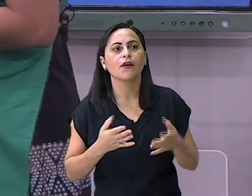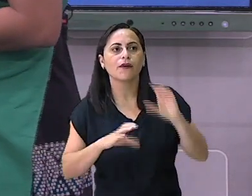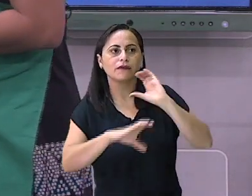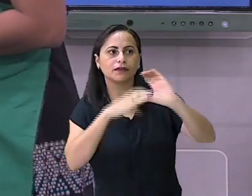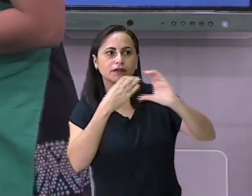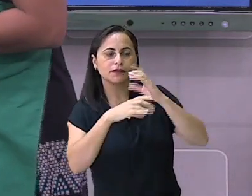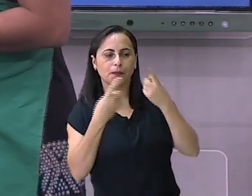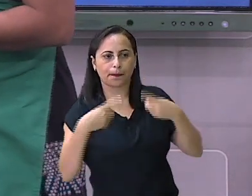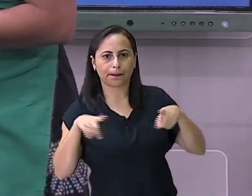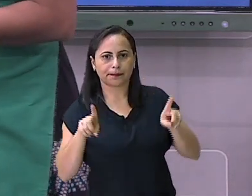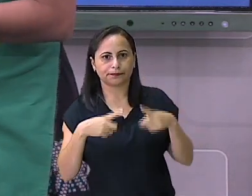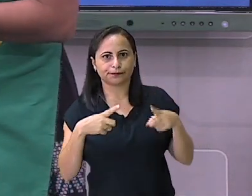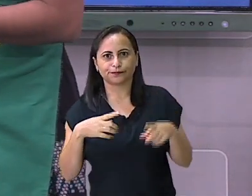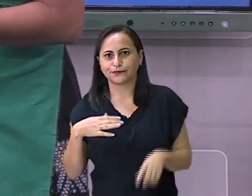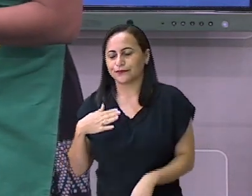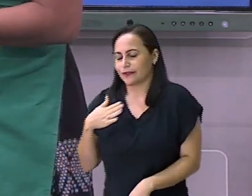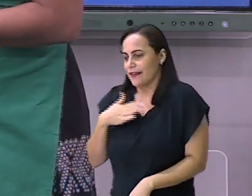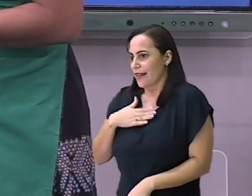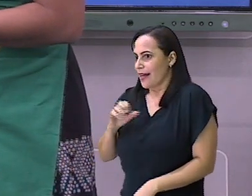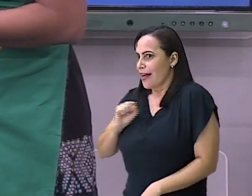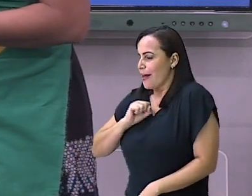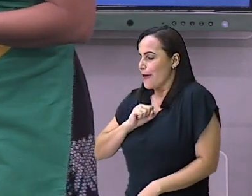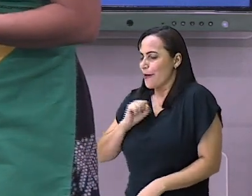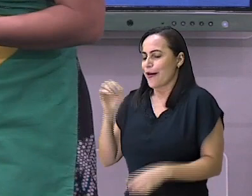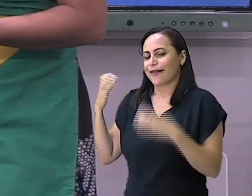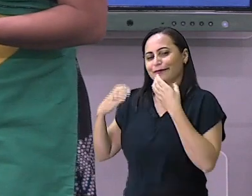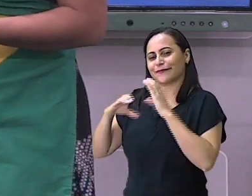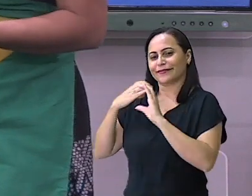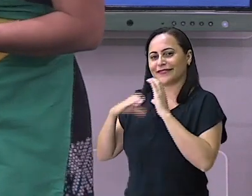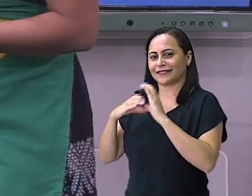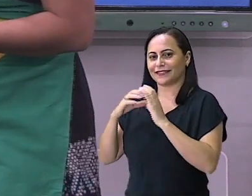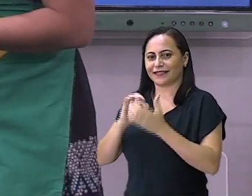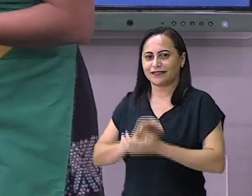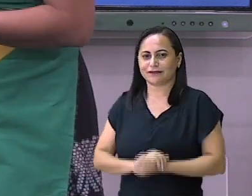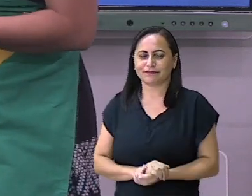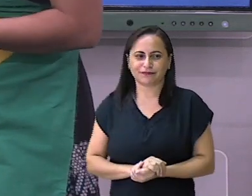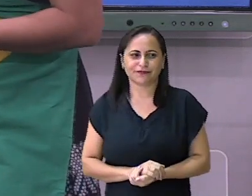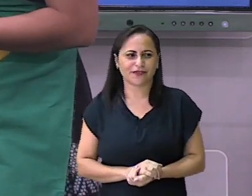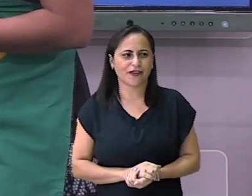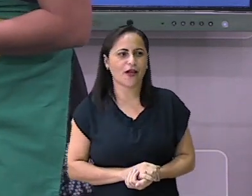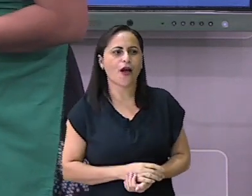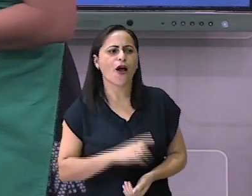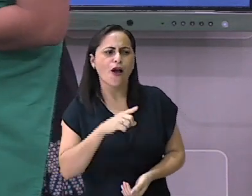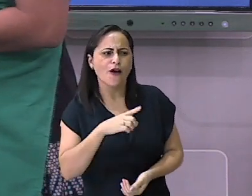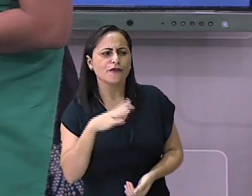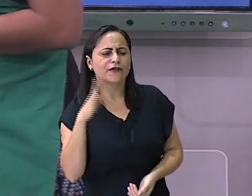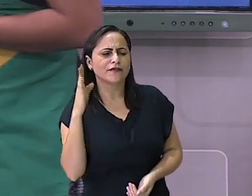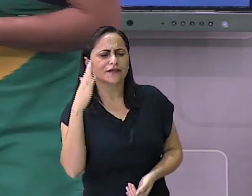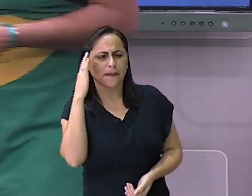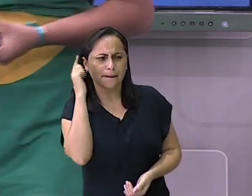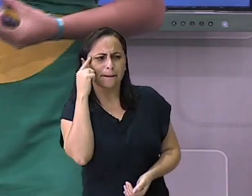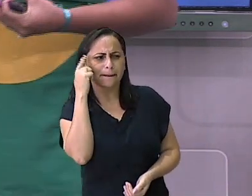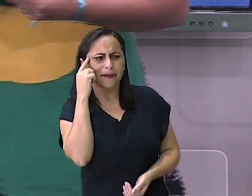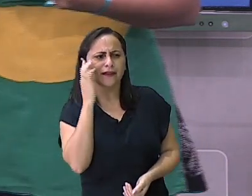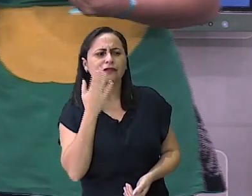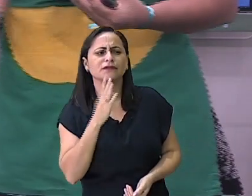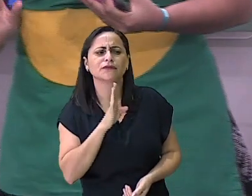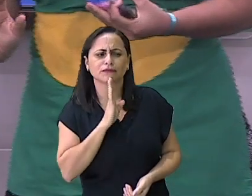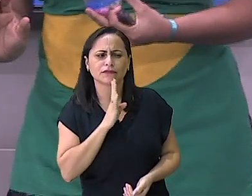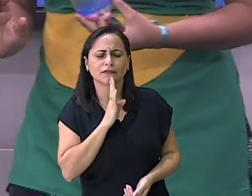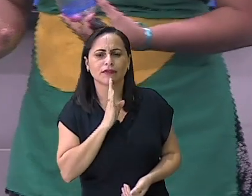uma música. Eu adoro cantar. Eu vou te ensinar. Mas eu acho também que você já deve saber, não? Será que eu